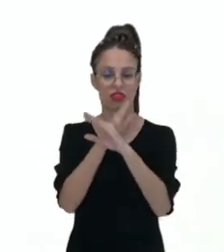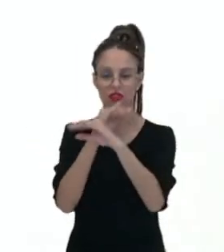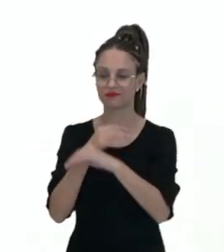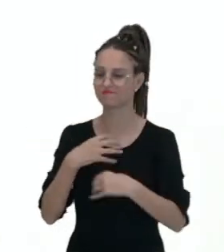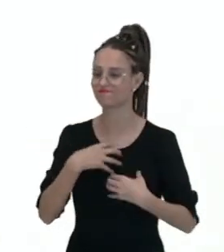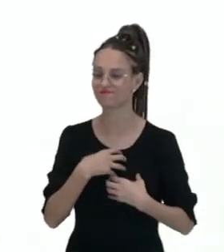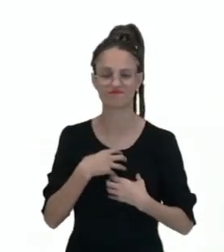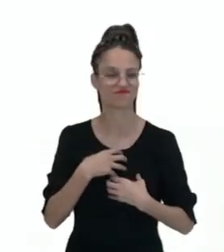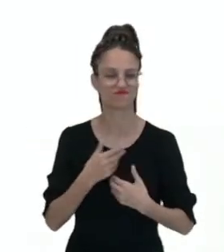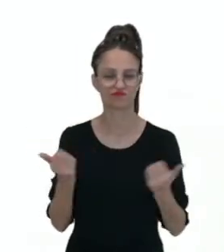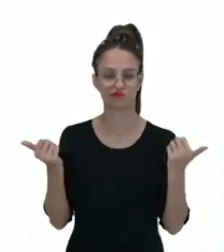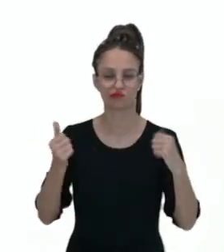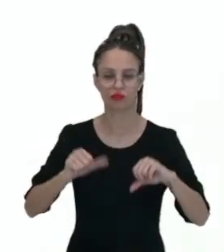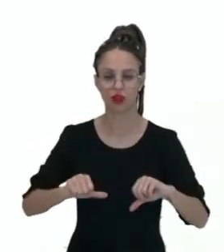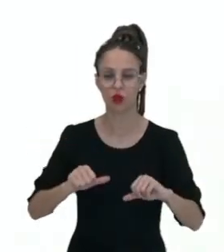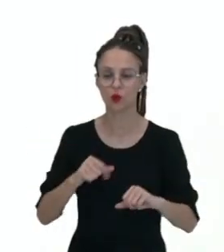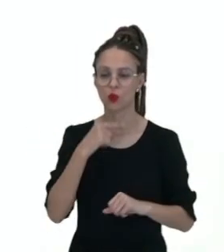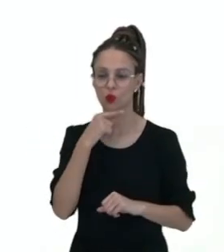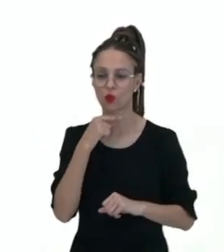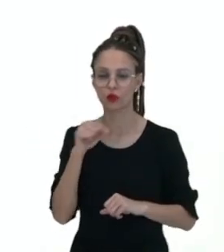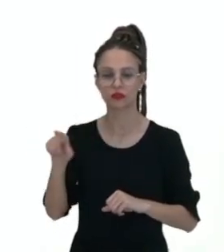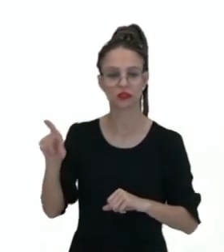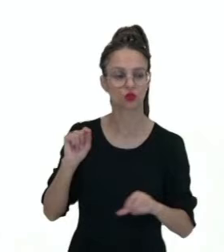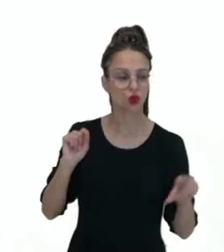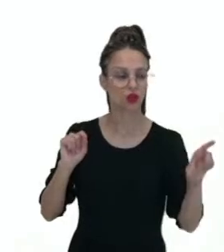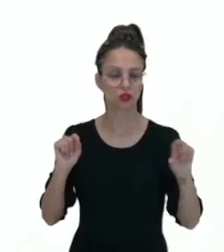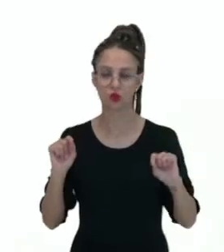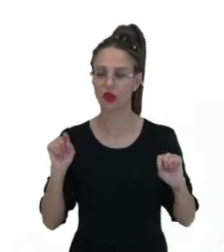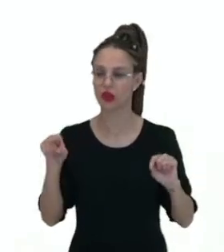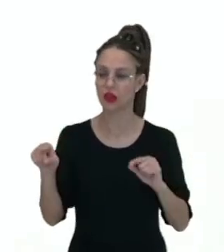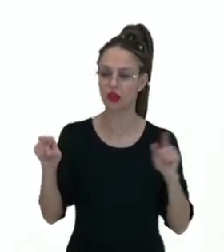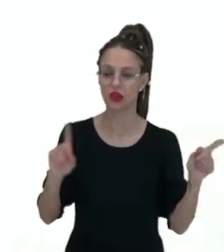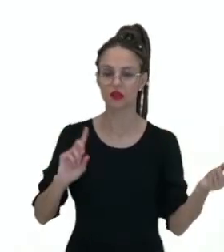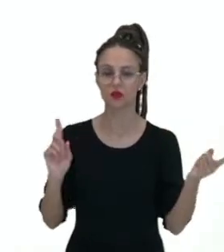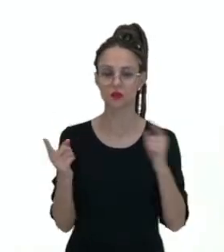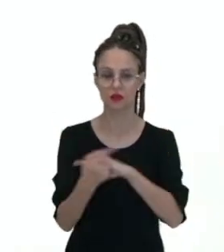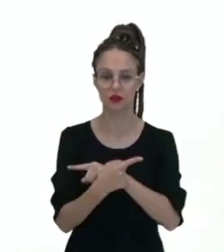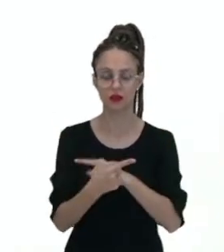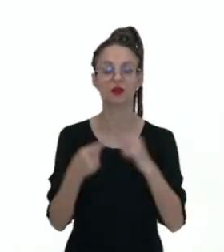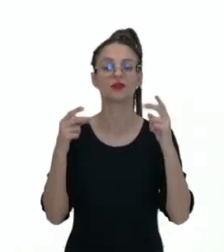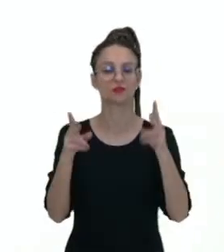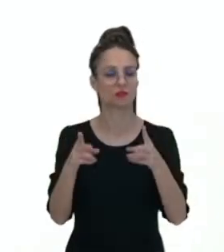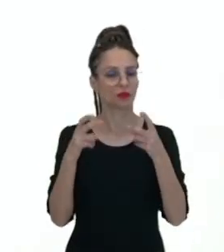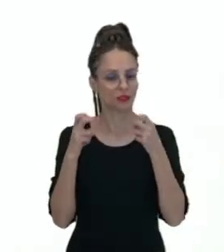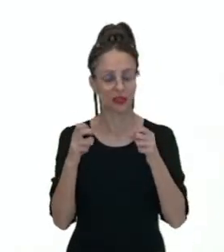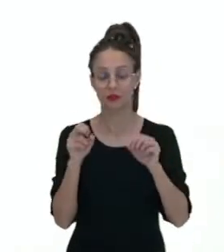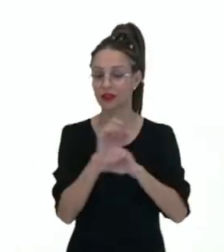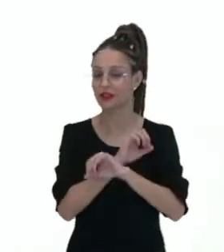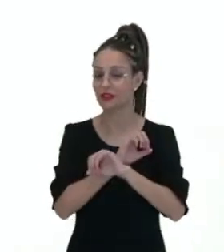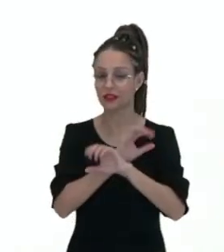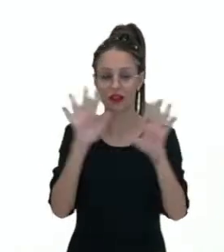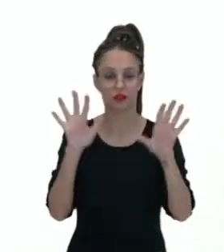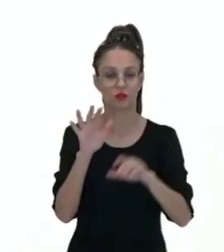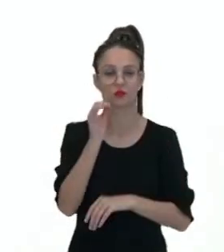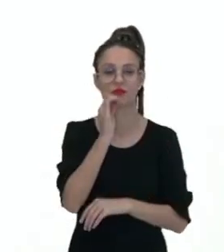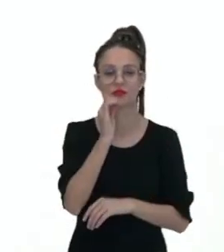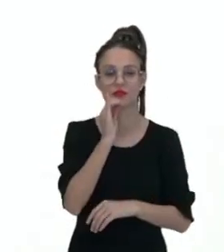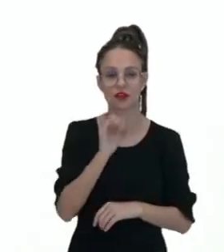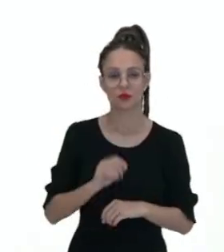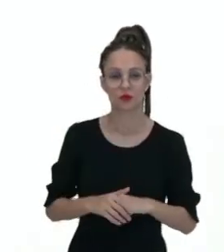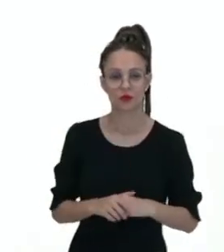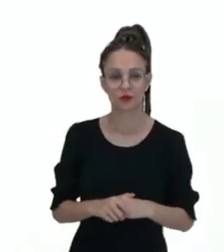insatisfeita, incapaz de escolher entre desejos contrários. E eu noto isso bem nitidamente, por exemplo, aqui,